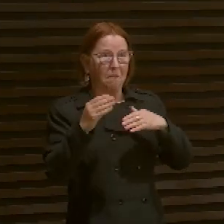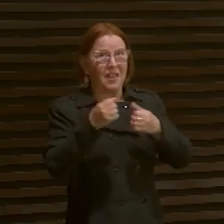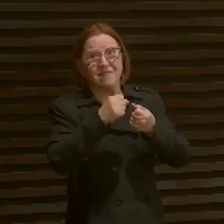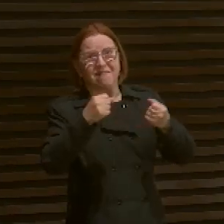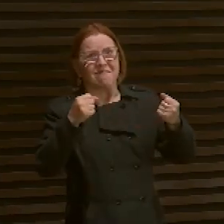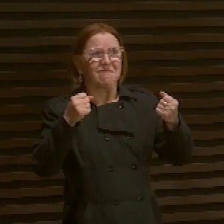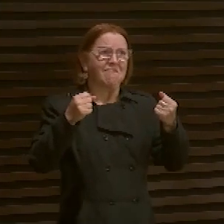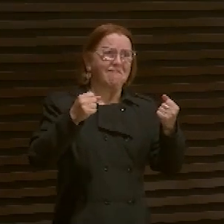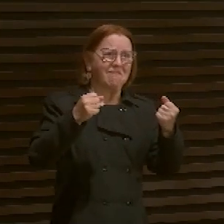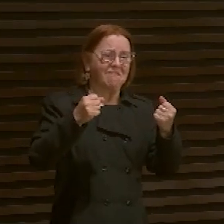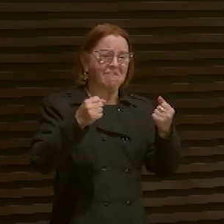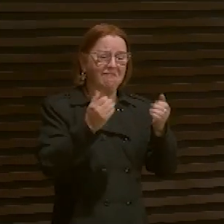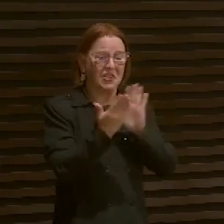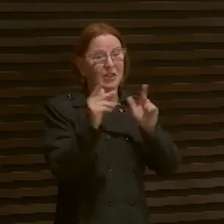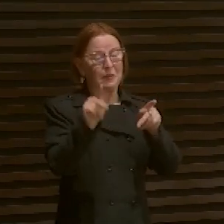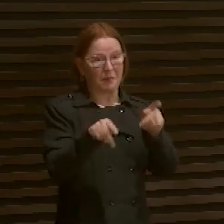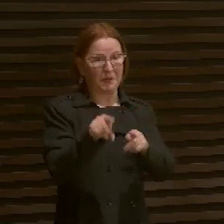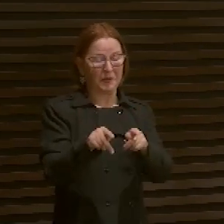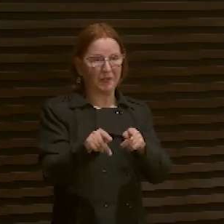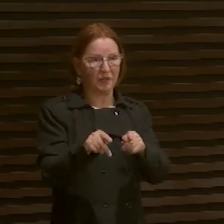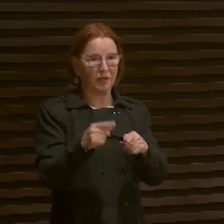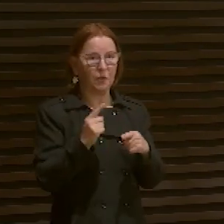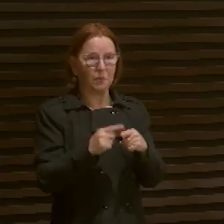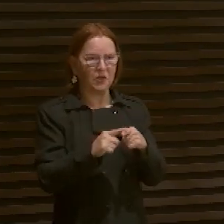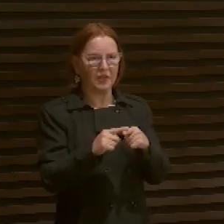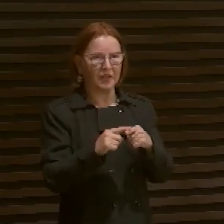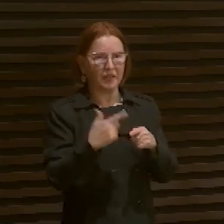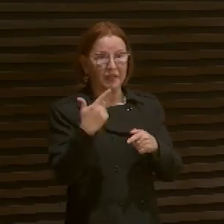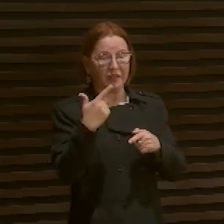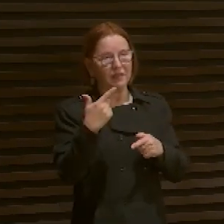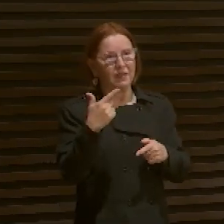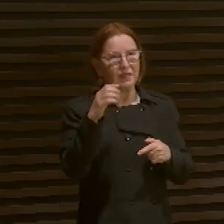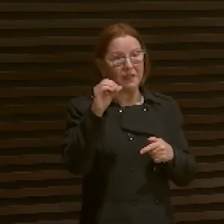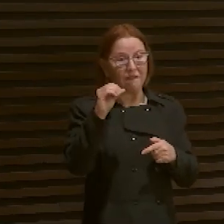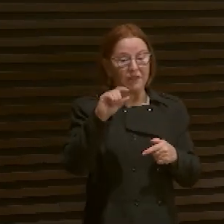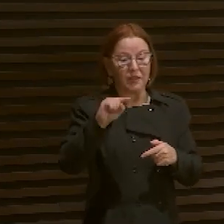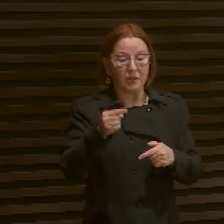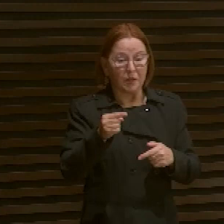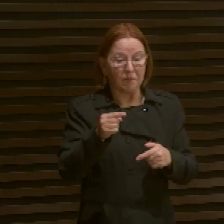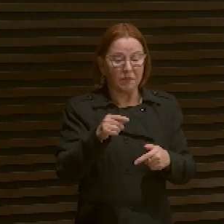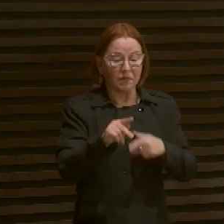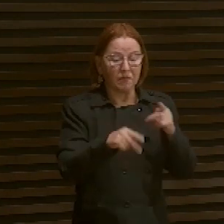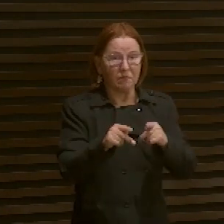mais público, porque foram 20.000 pessoas que o presenciaram.